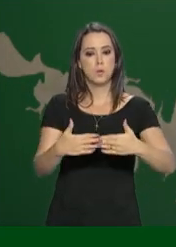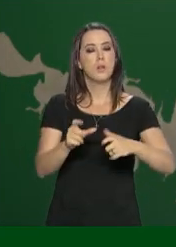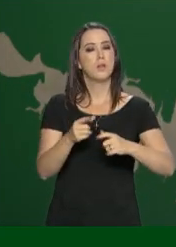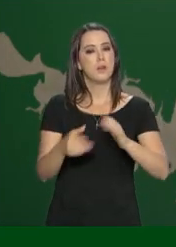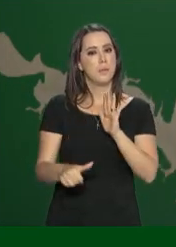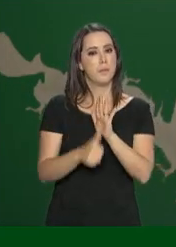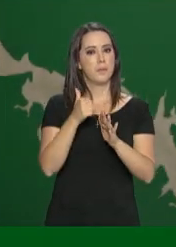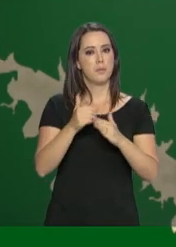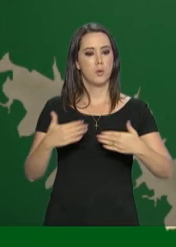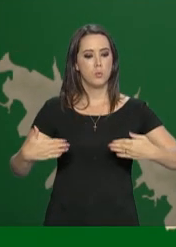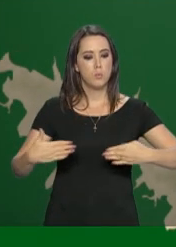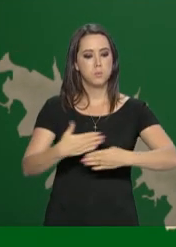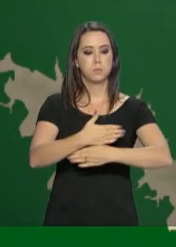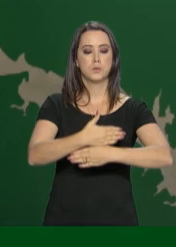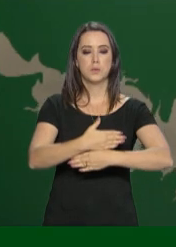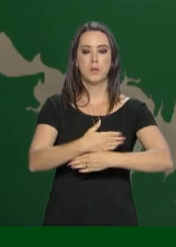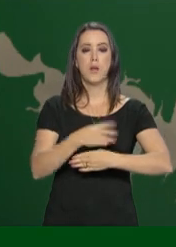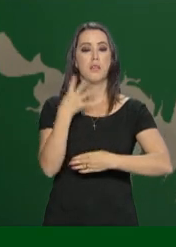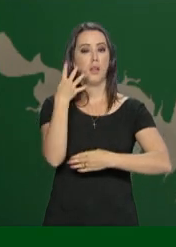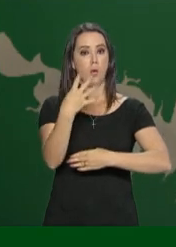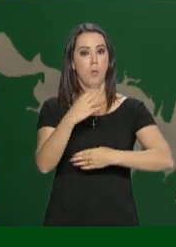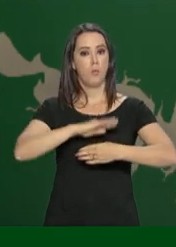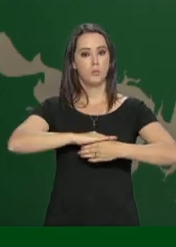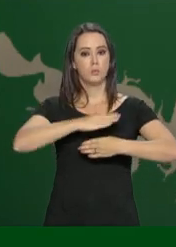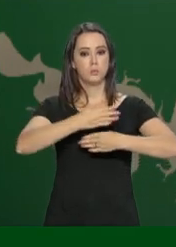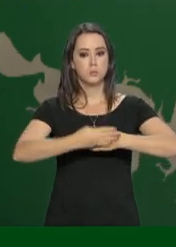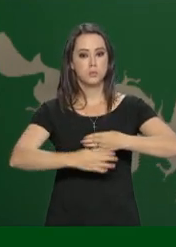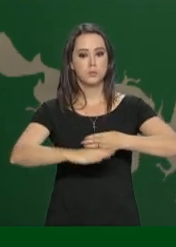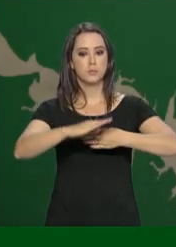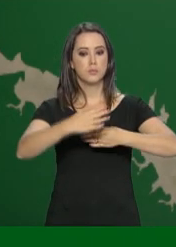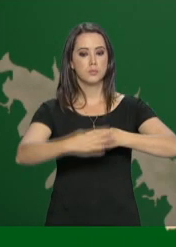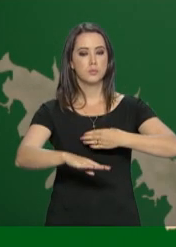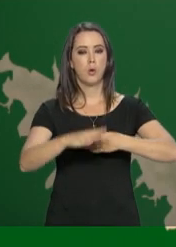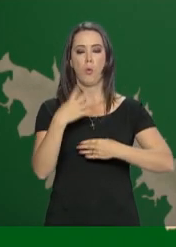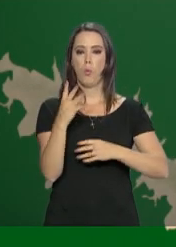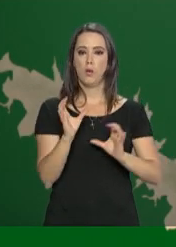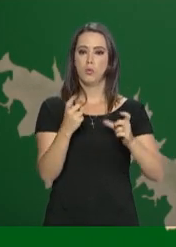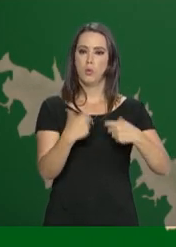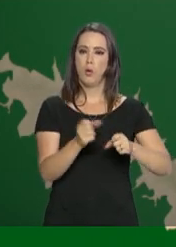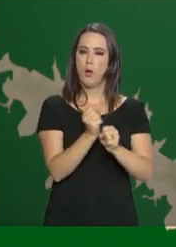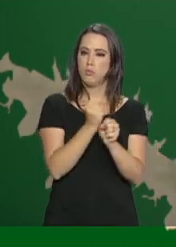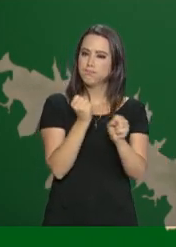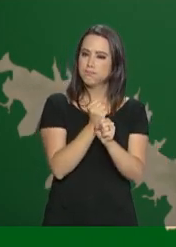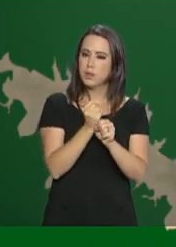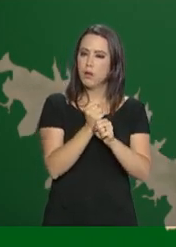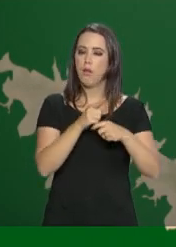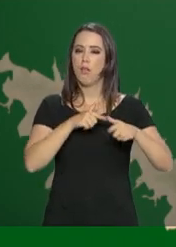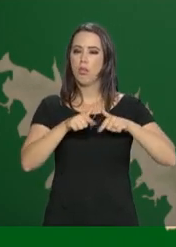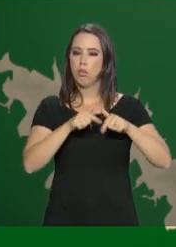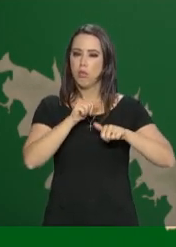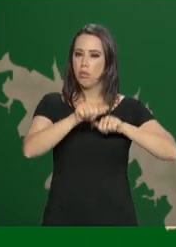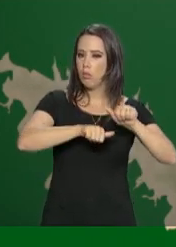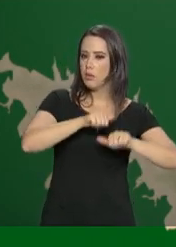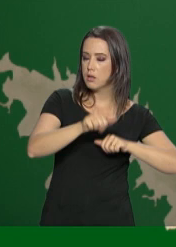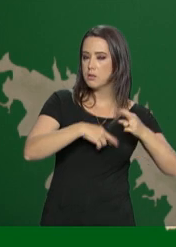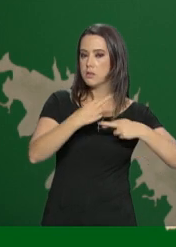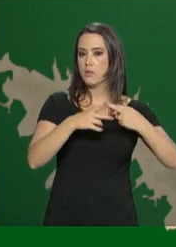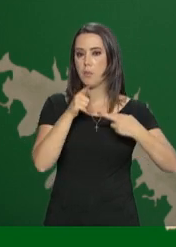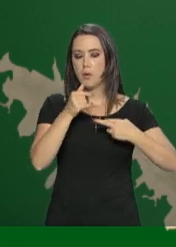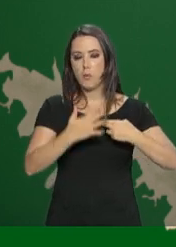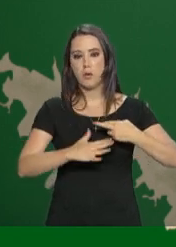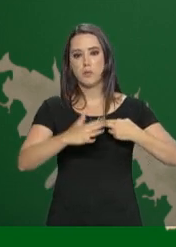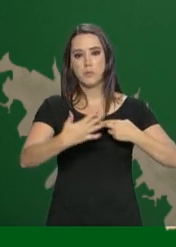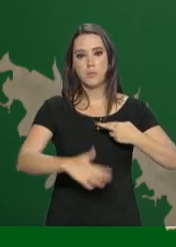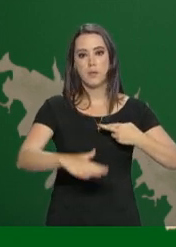barreira. Quatro diques possibilitam a decantação dos resíduos. E assim, a água é lançada no rio Gualacho do Norte, com